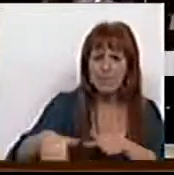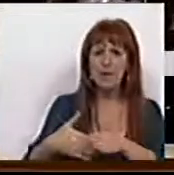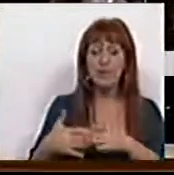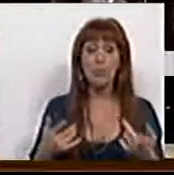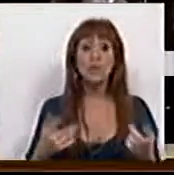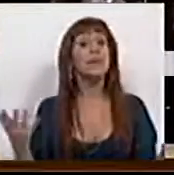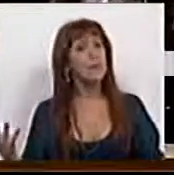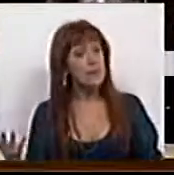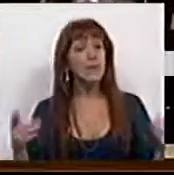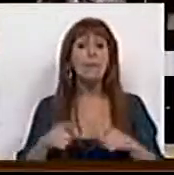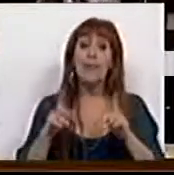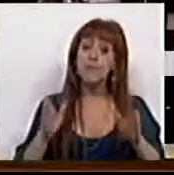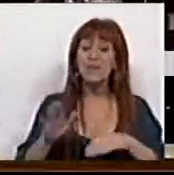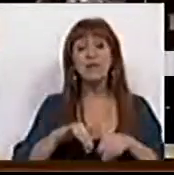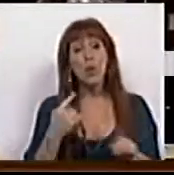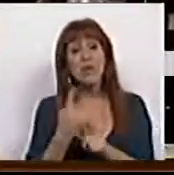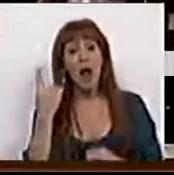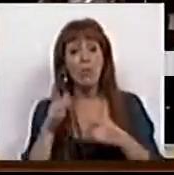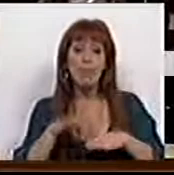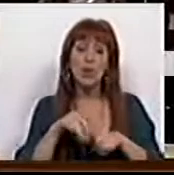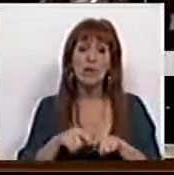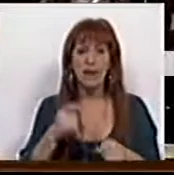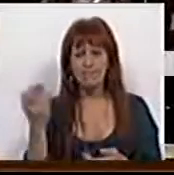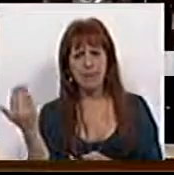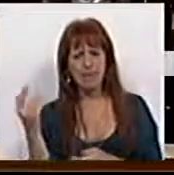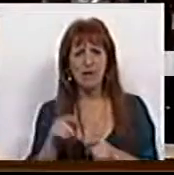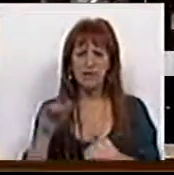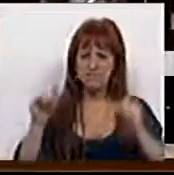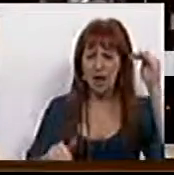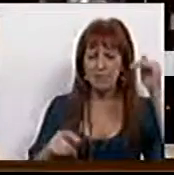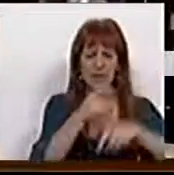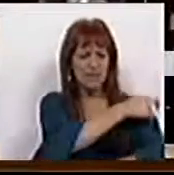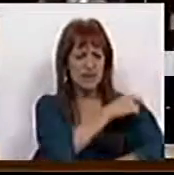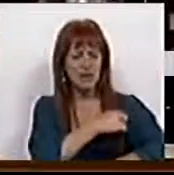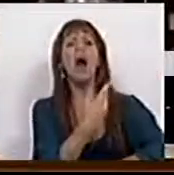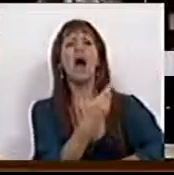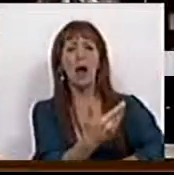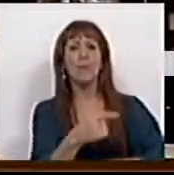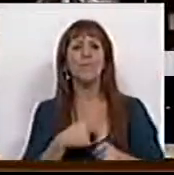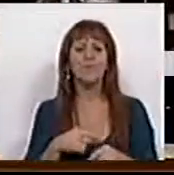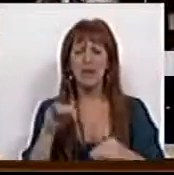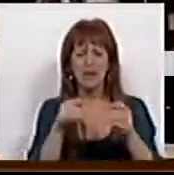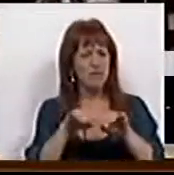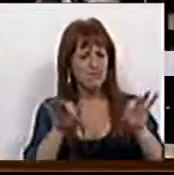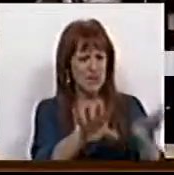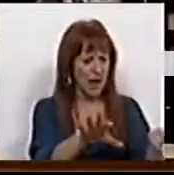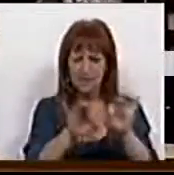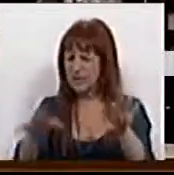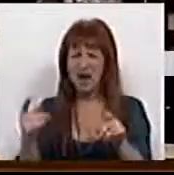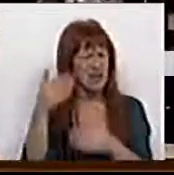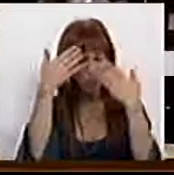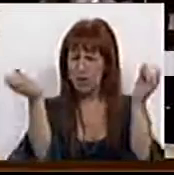participação, então temos de fazer alguma coisa sobre este déficit de igualdade e de representação. Sem paridade não